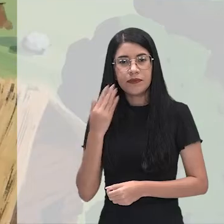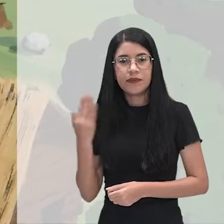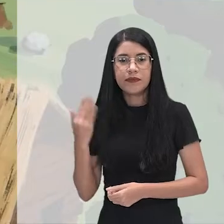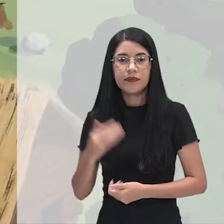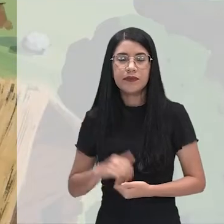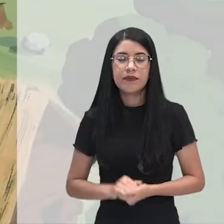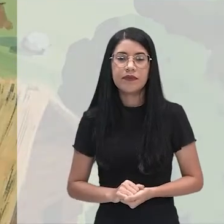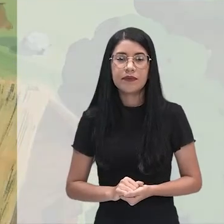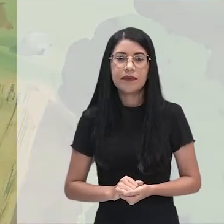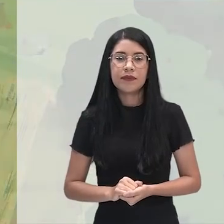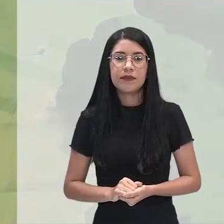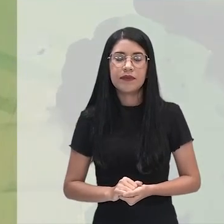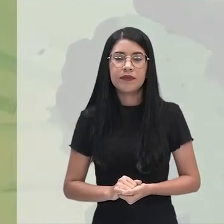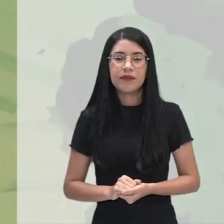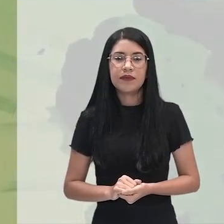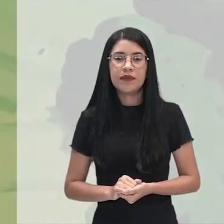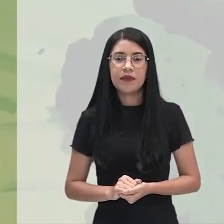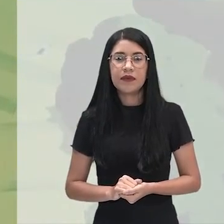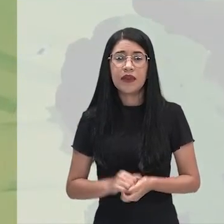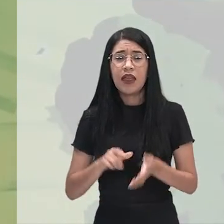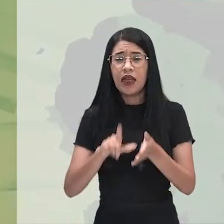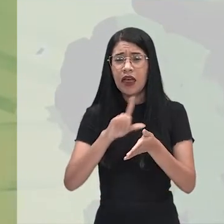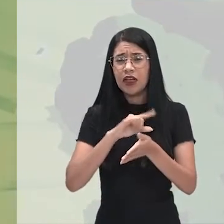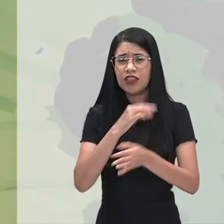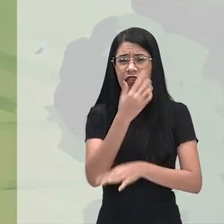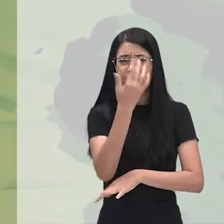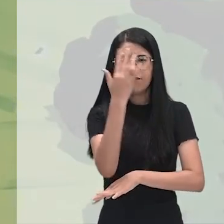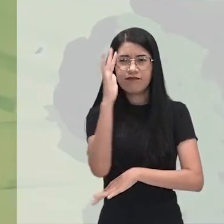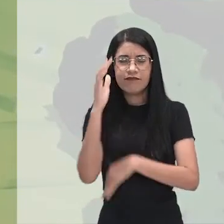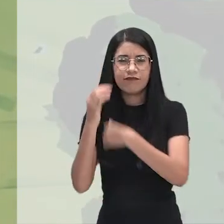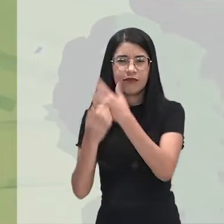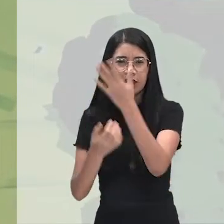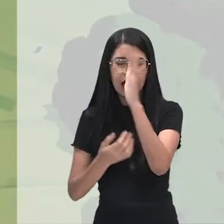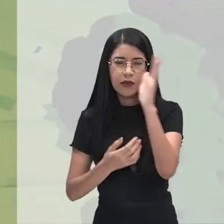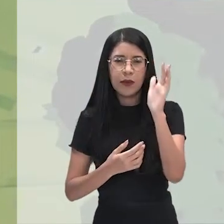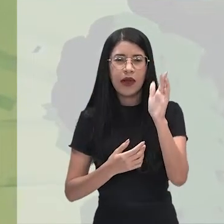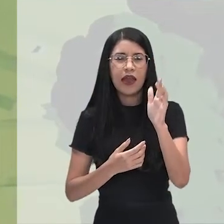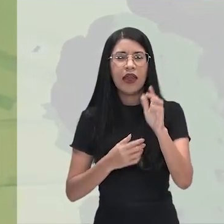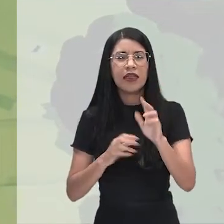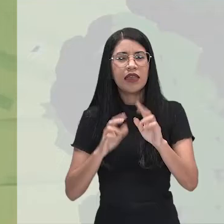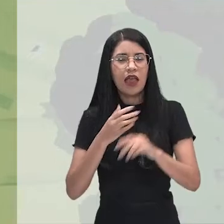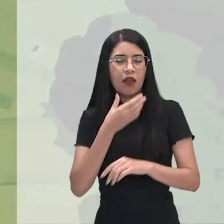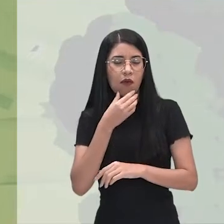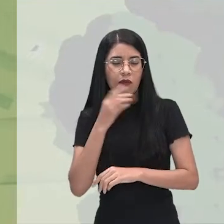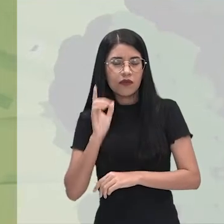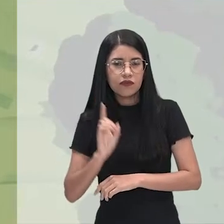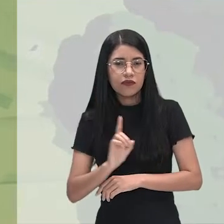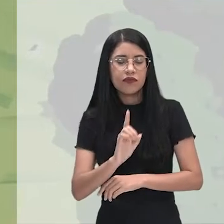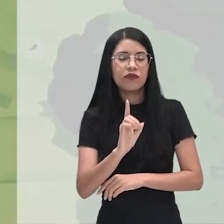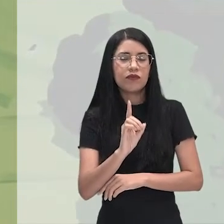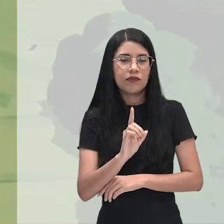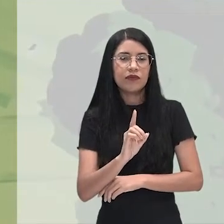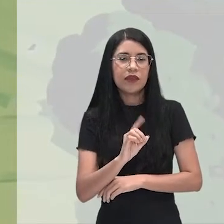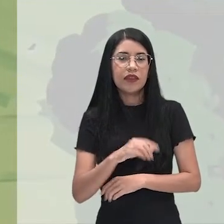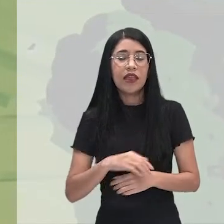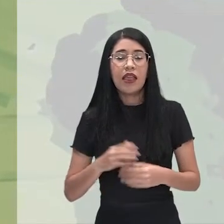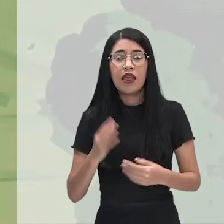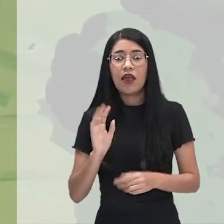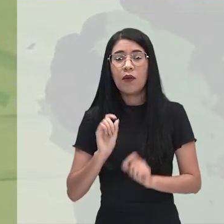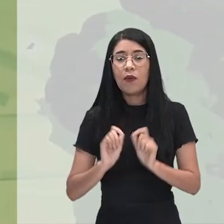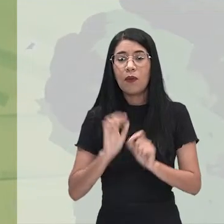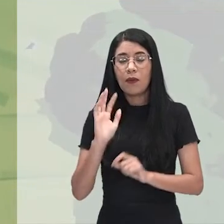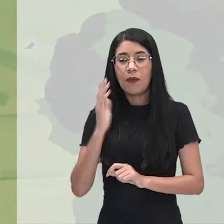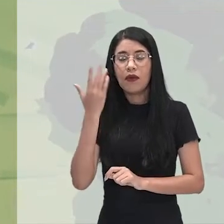avançando. Quando a gente tem a Revolução Industrial, o campo vai ser obrigado a produzir de acordo com o padrão do